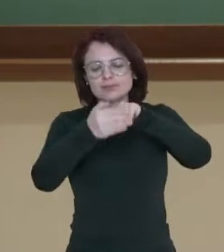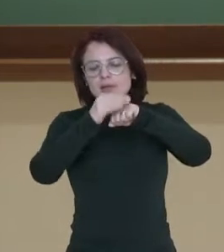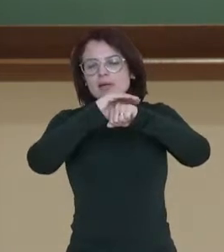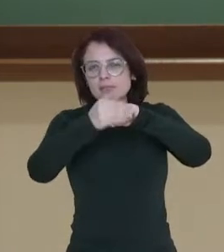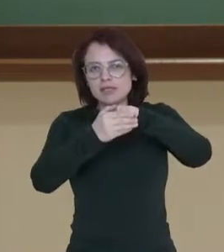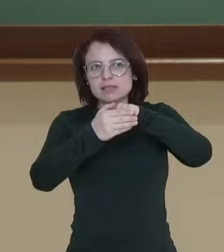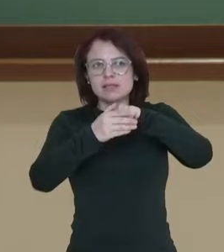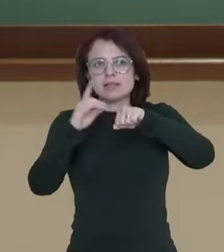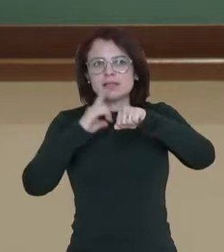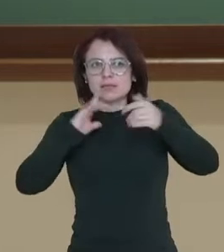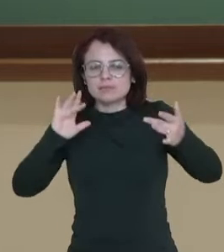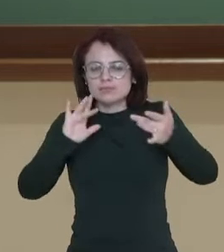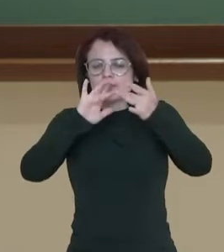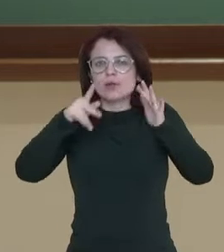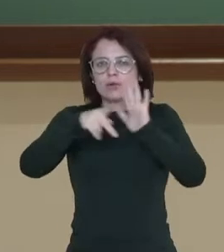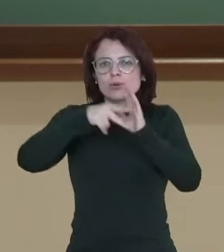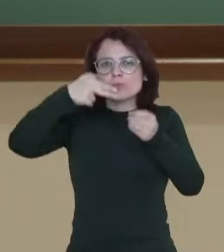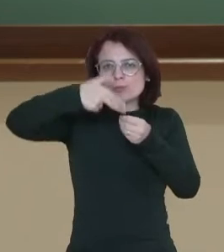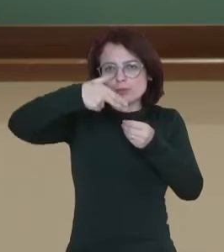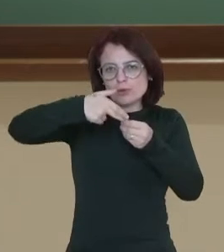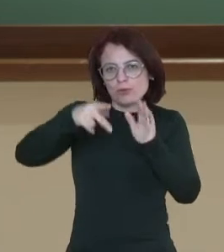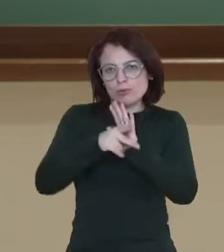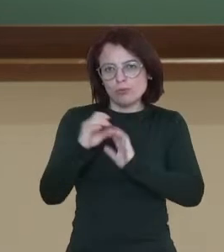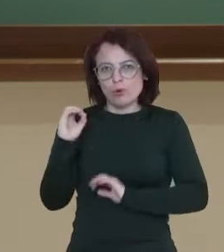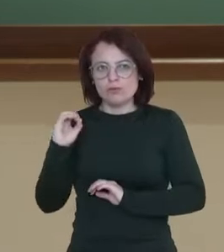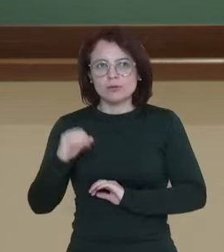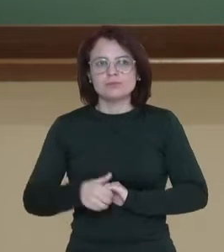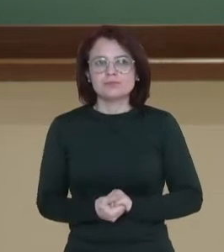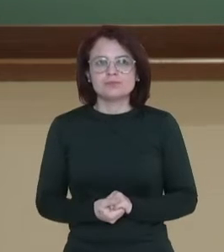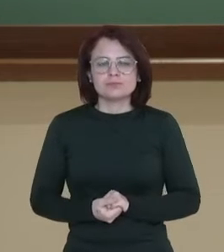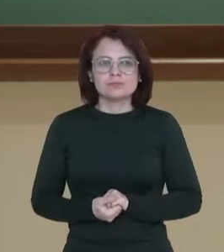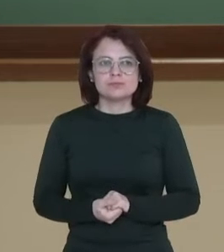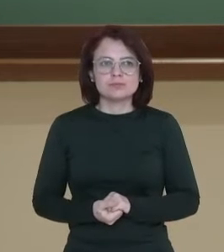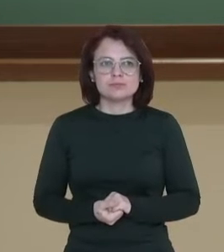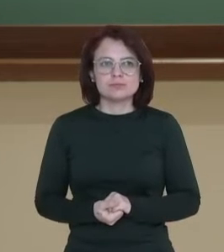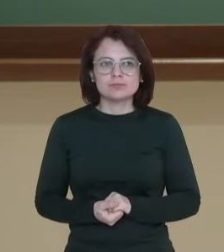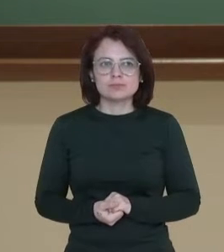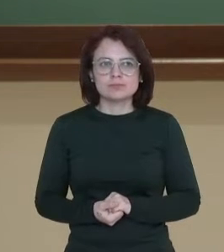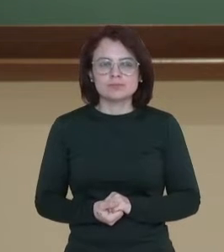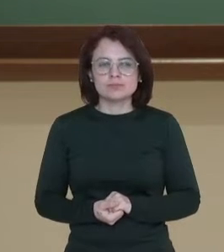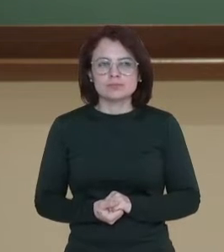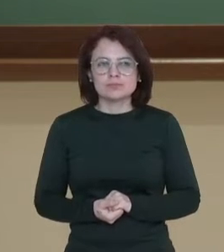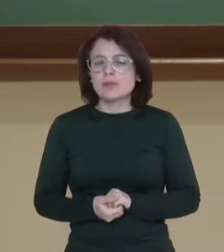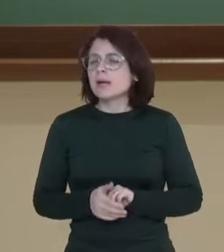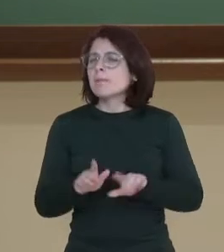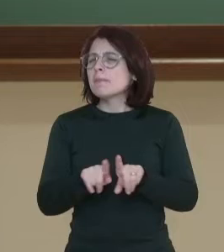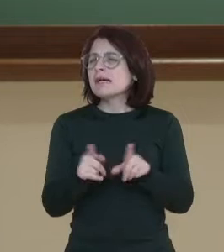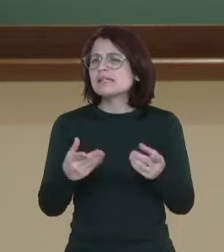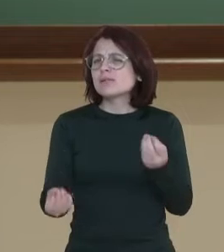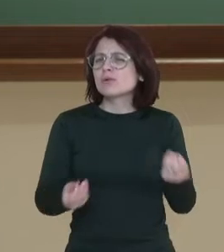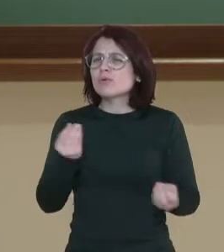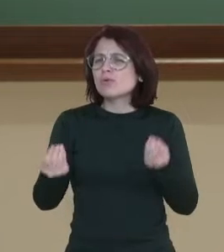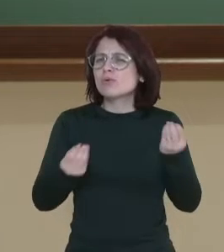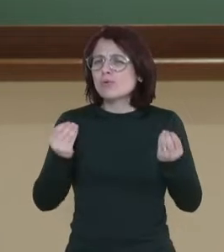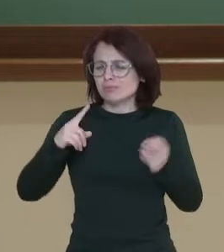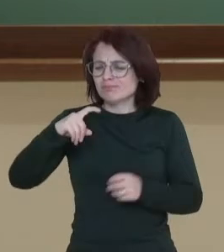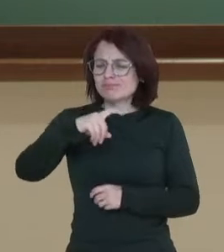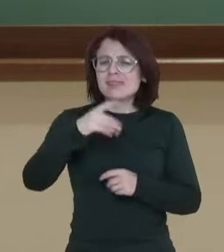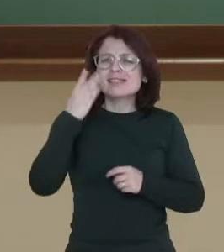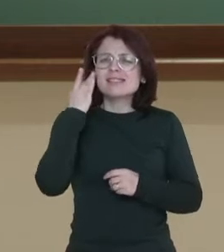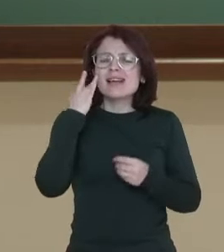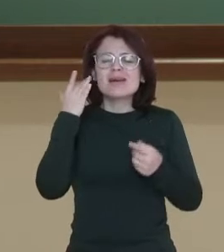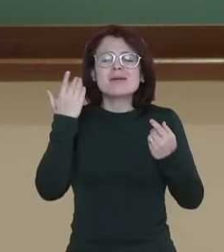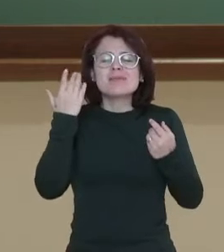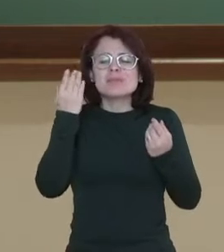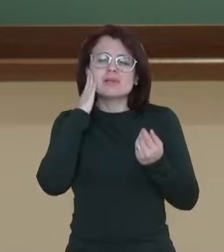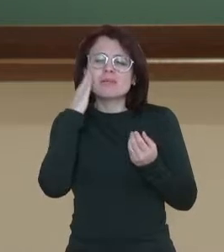núcleo do óvulo, do ovócito secundário, ok? Mas como que o espermatozoide sabe que ele precisa, né, para